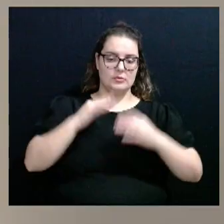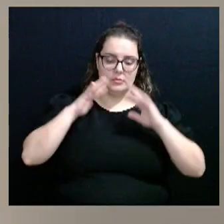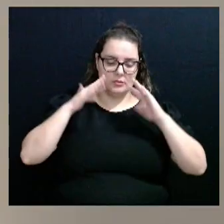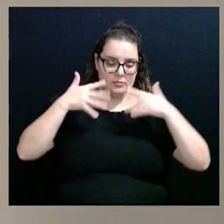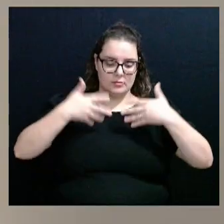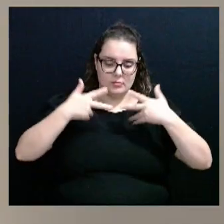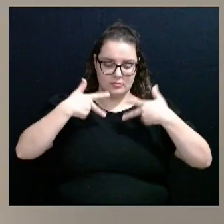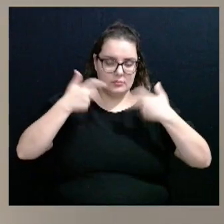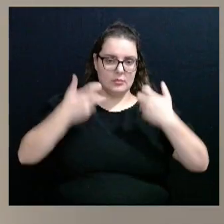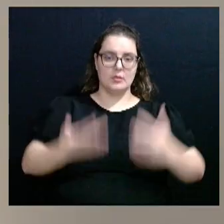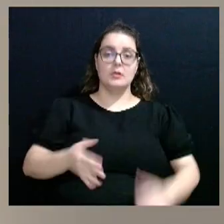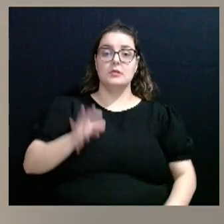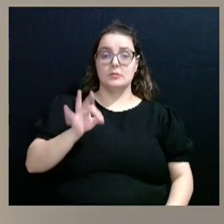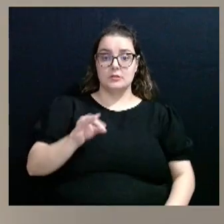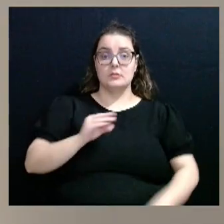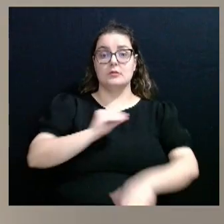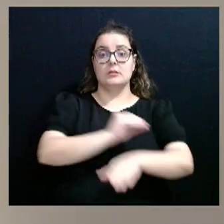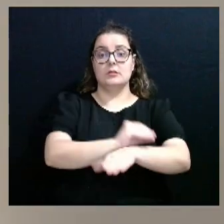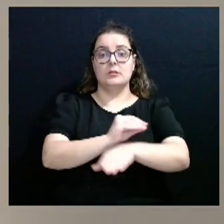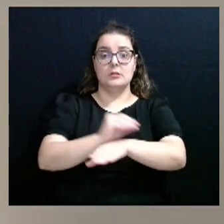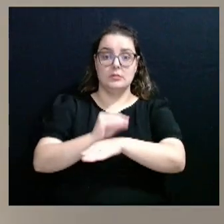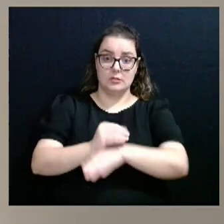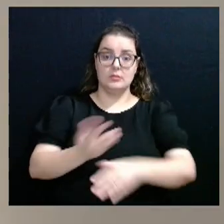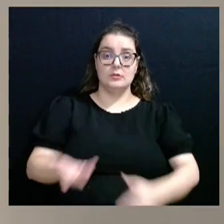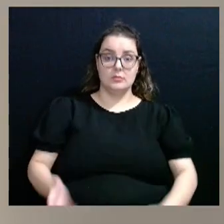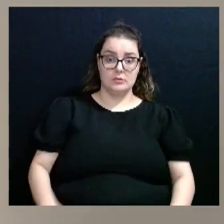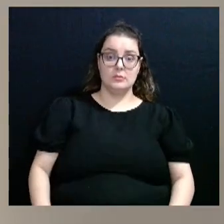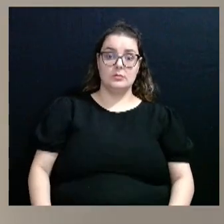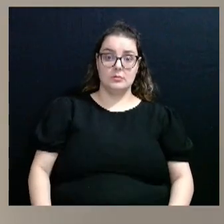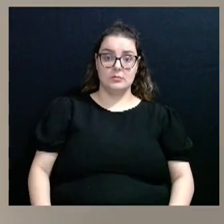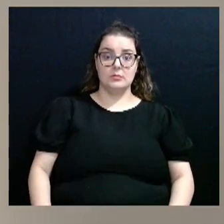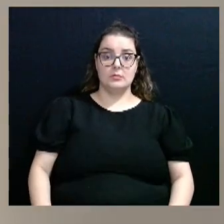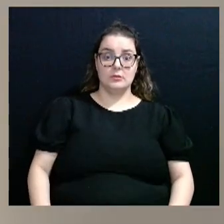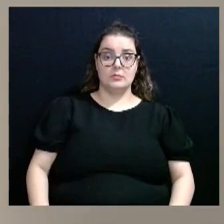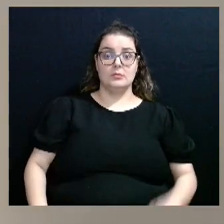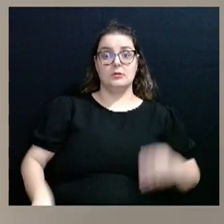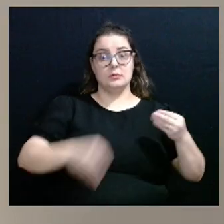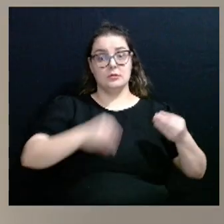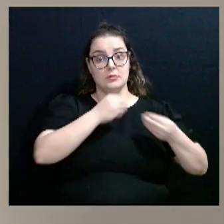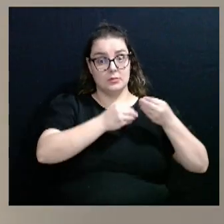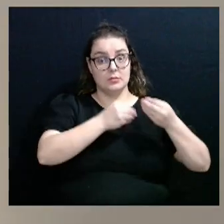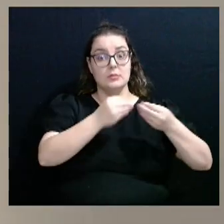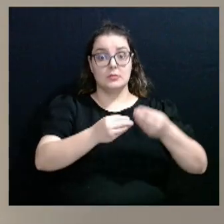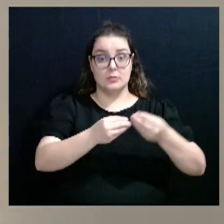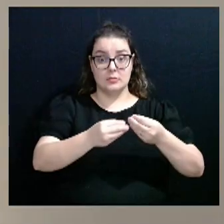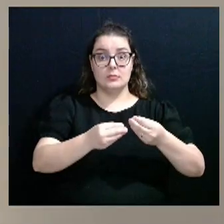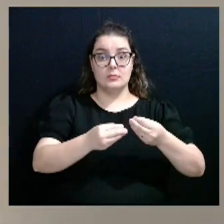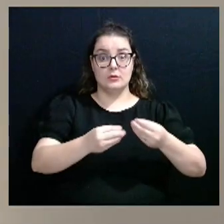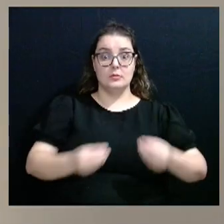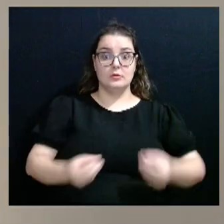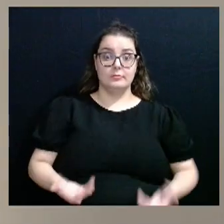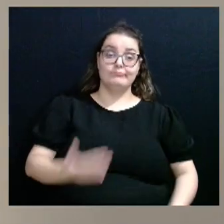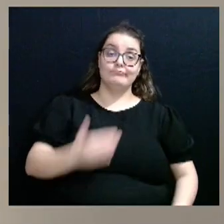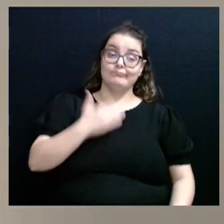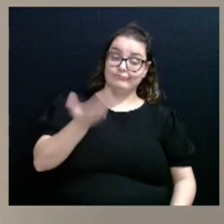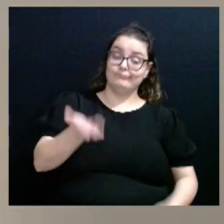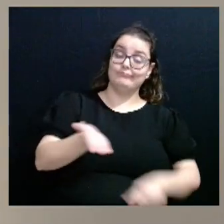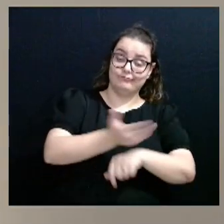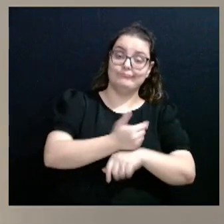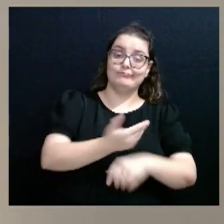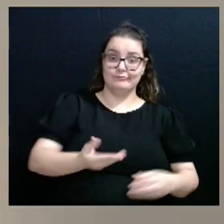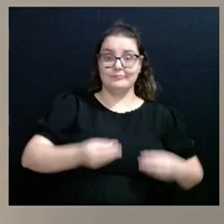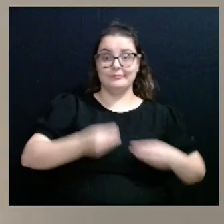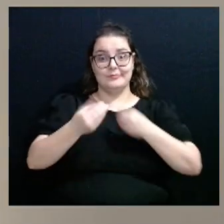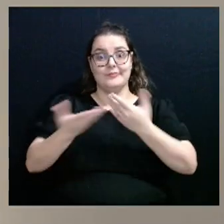estão cuidando para que a sua herança seja entregue mais rápido, tanto para suas cônjuges quanto para